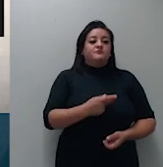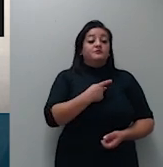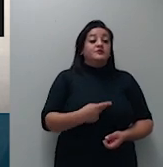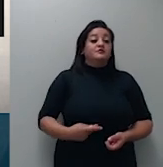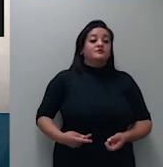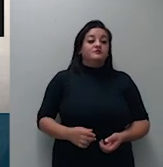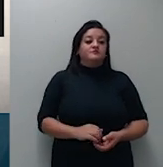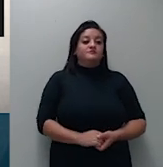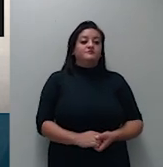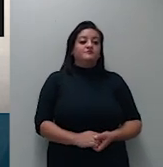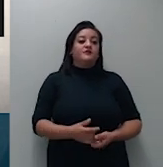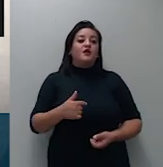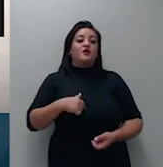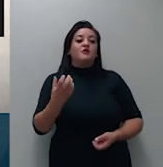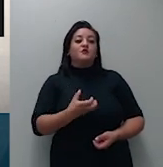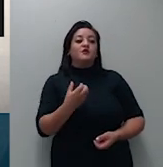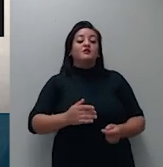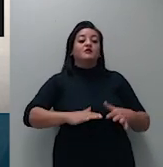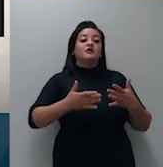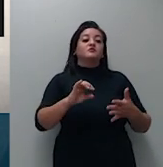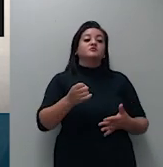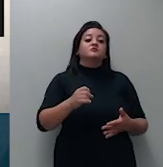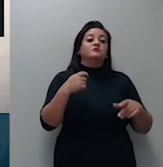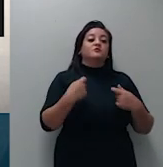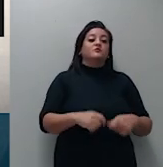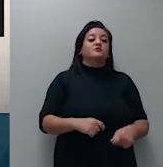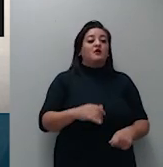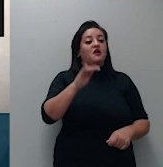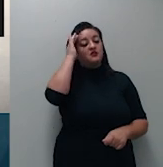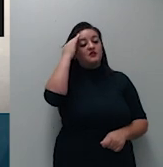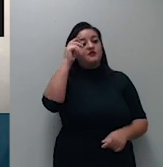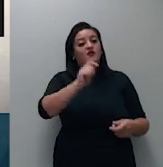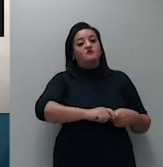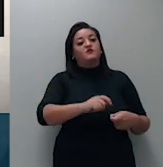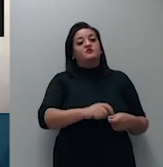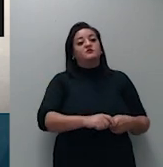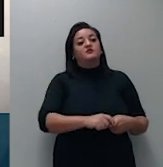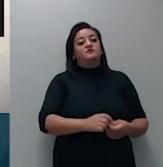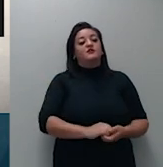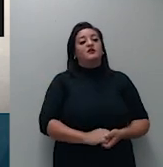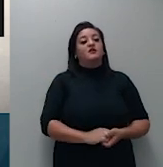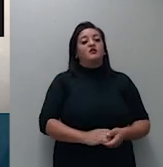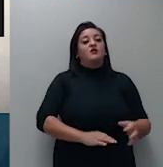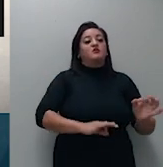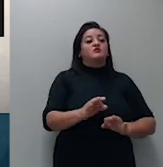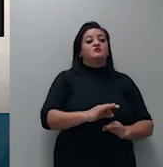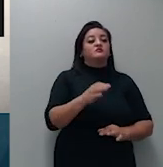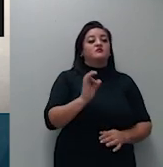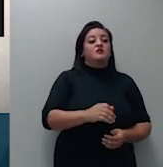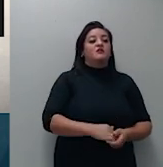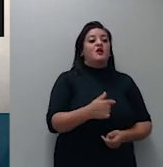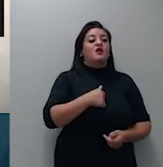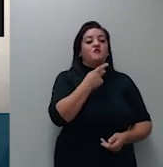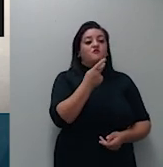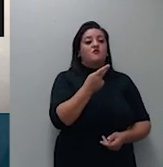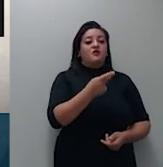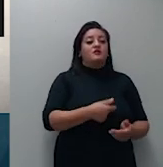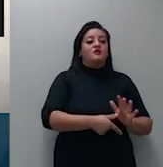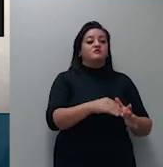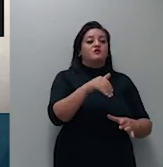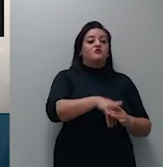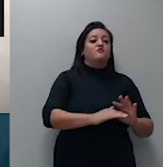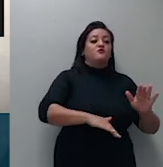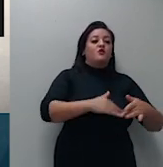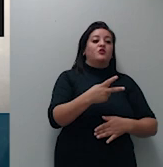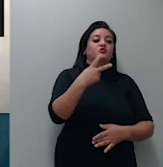senhor presidente eu gostaria Então se gosta ela entender que estou fazendo o procedimento correto eu estaria